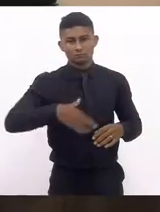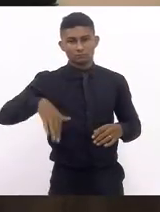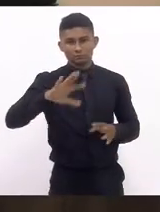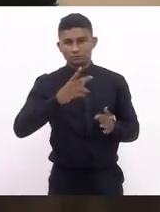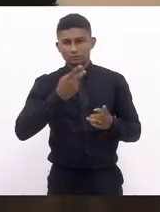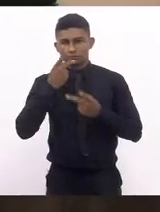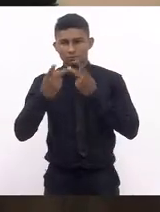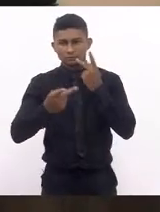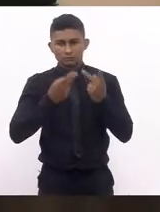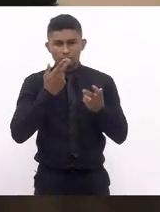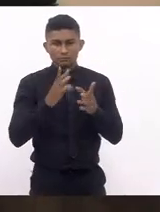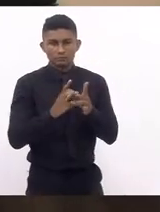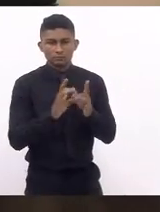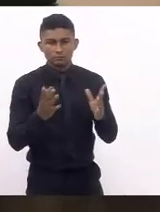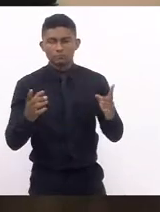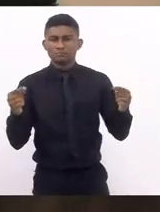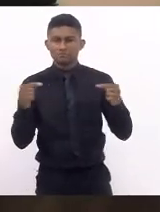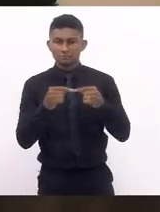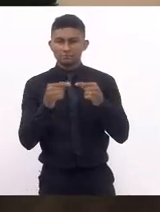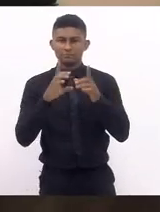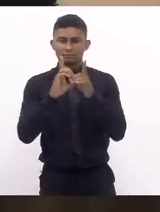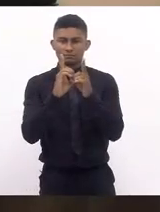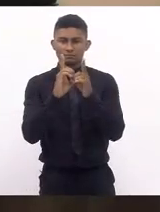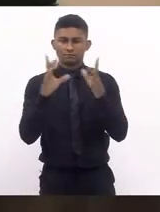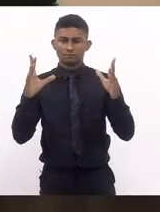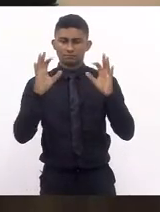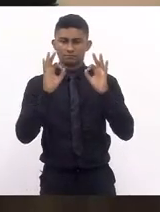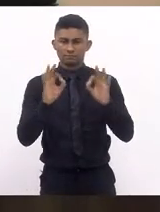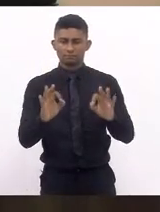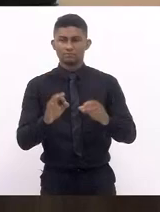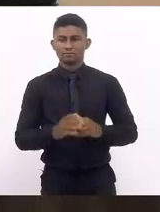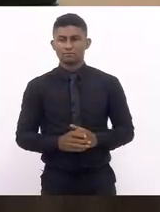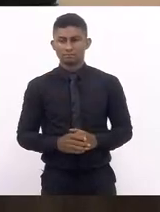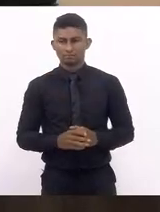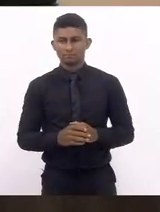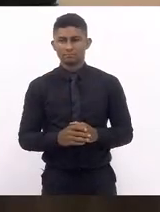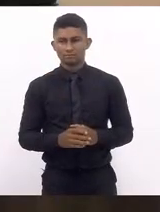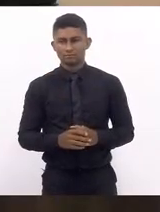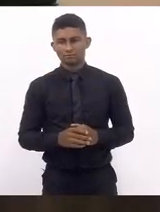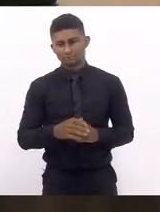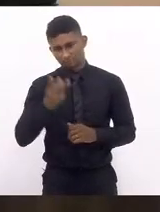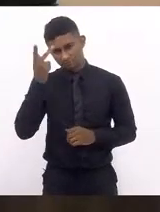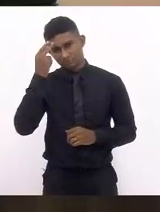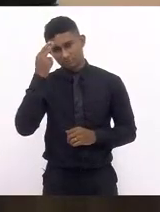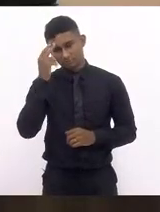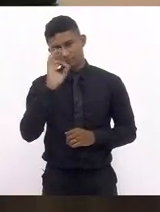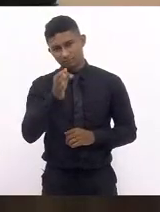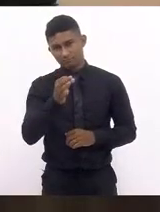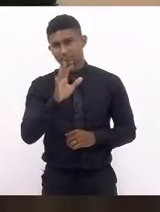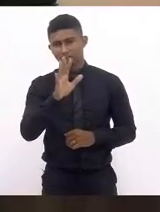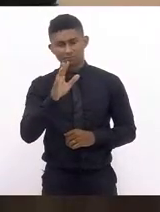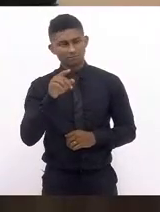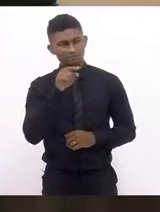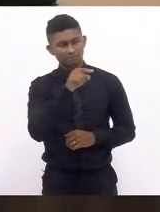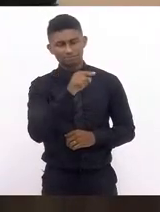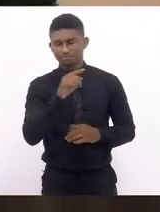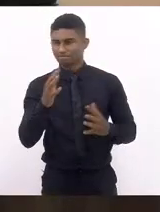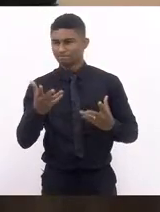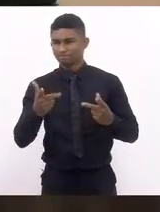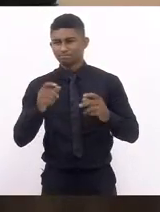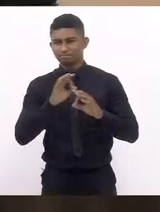né uma atitude democrática que é é comum até mais da dele é excepcional